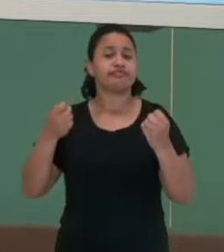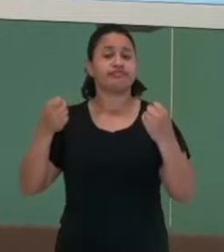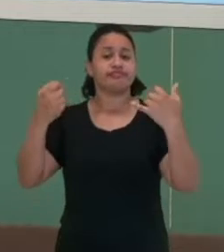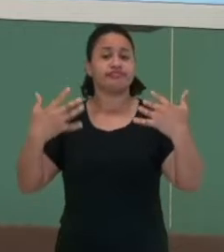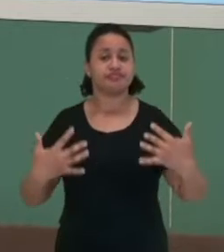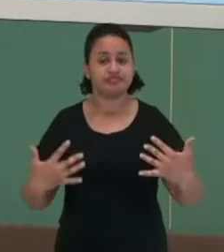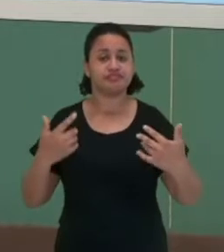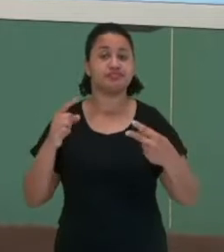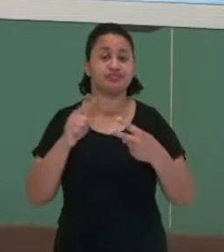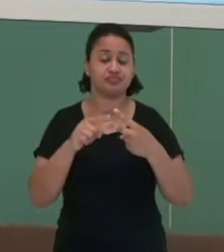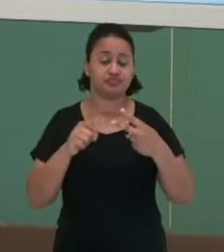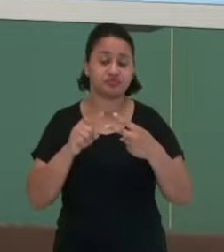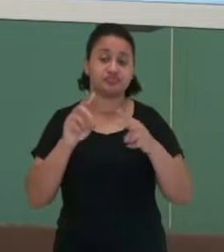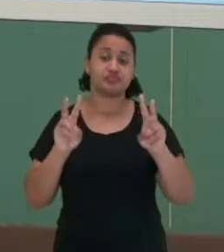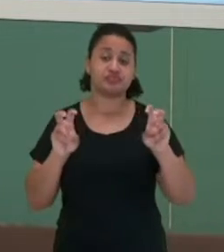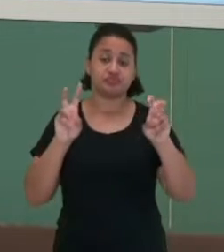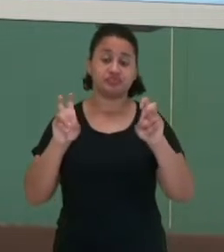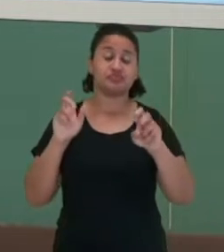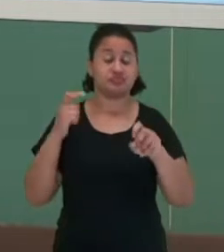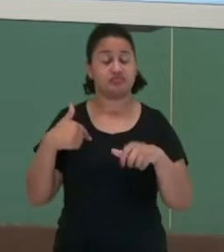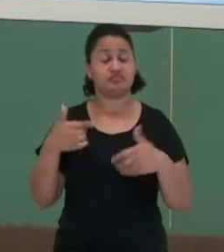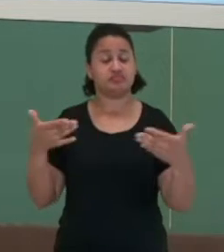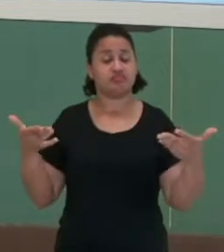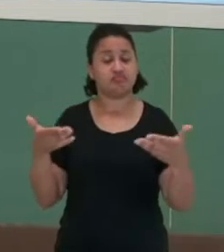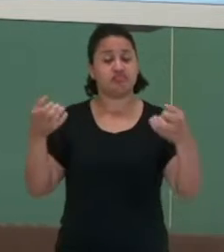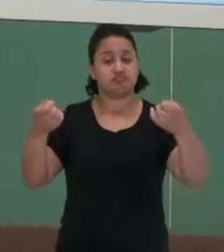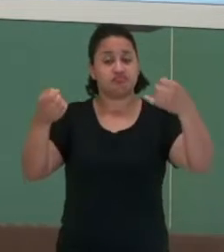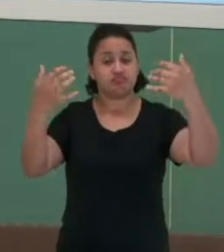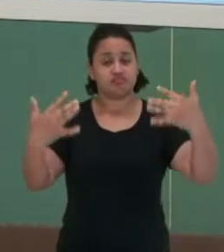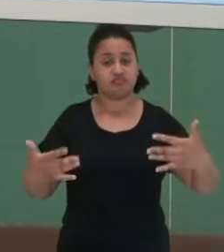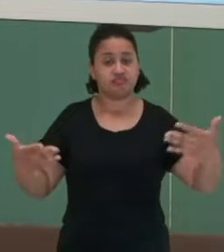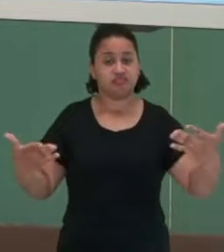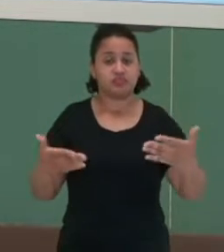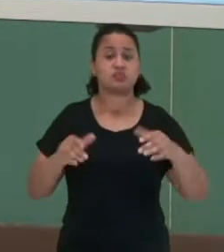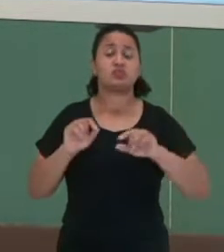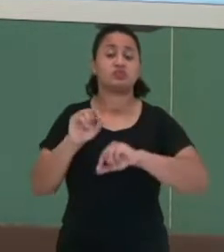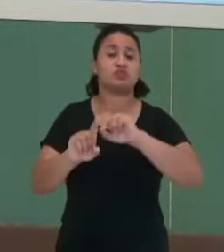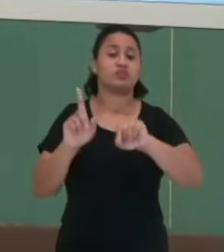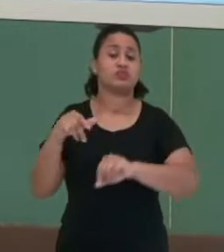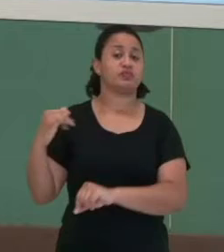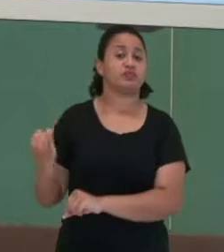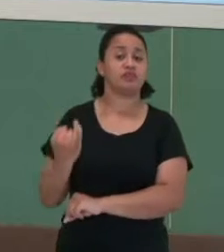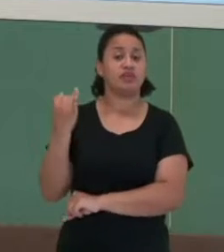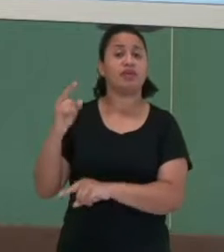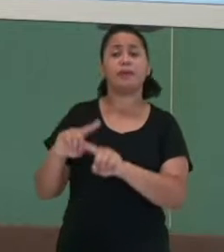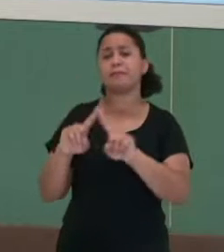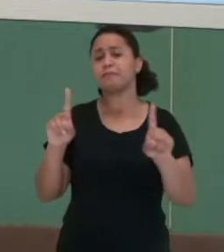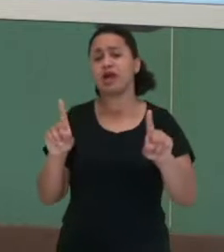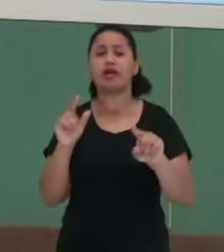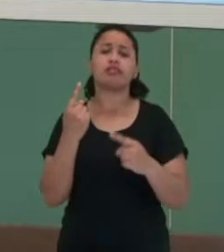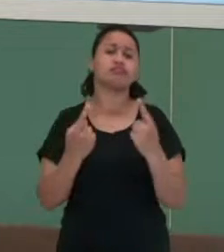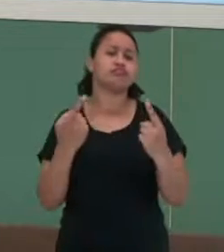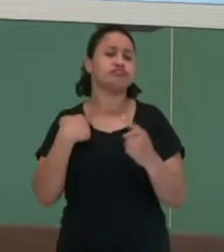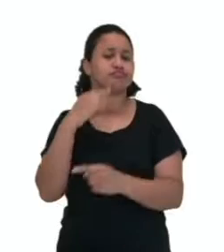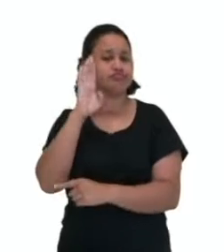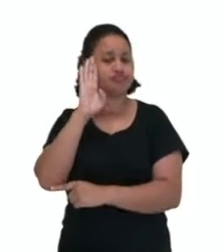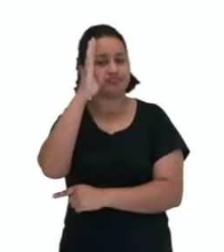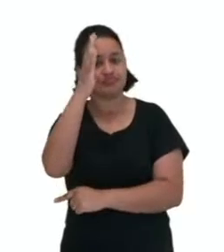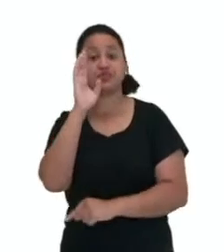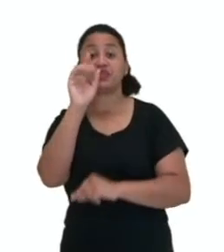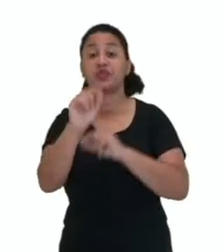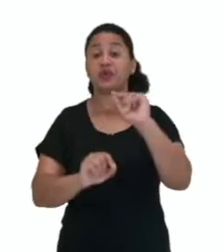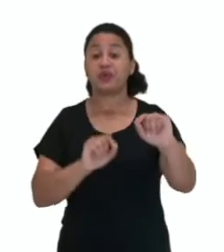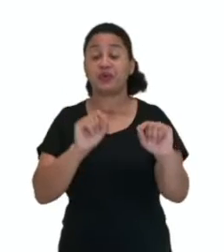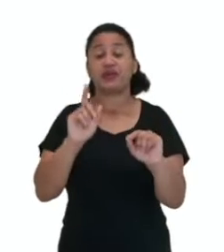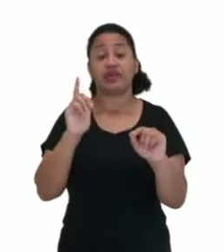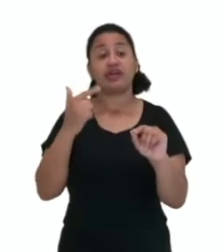esses dois temas são os nossos temas do nosso vídeo, que são bastante importantes. Mas qual a gente vai destacar? A gente vai